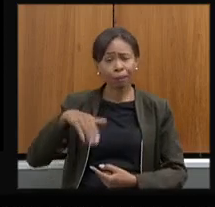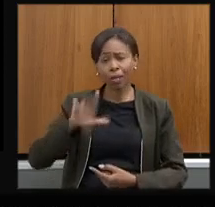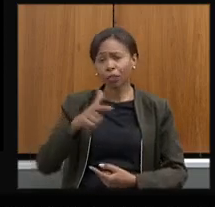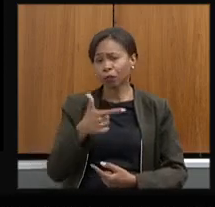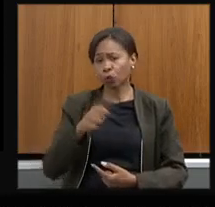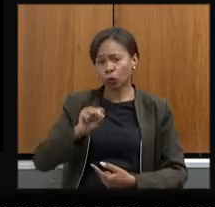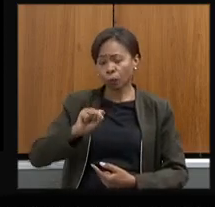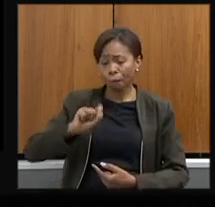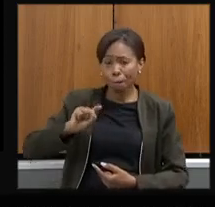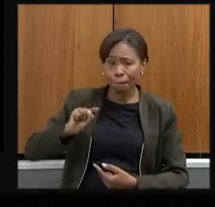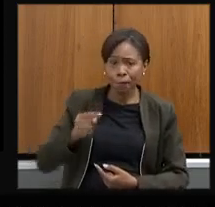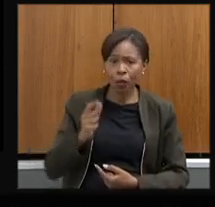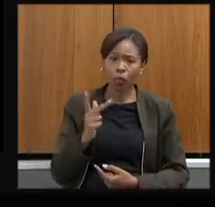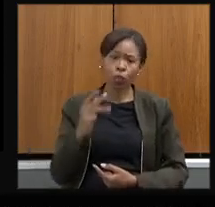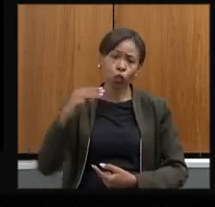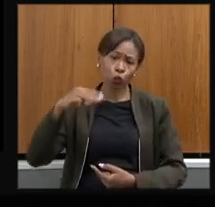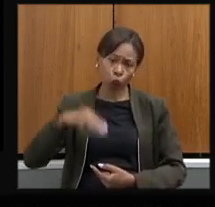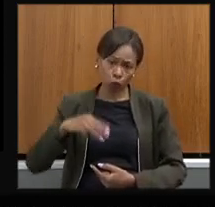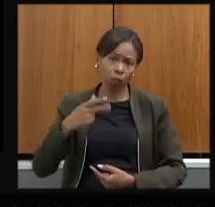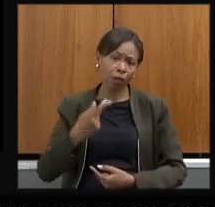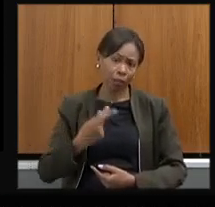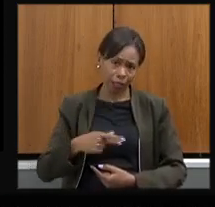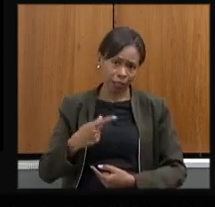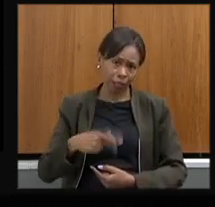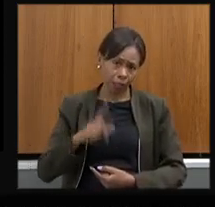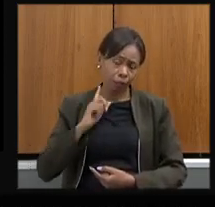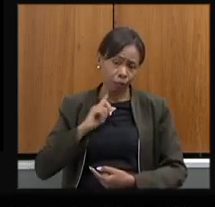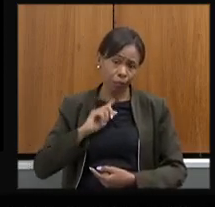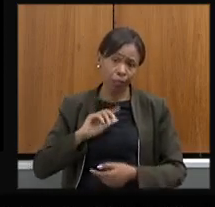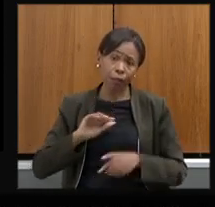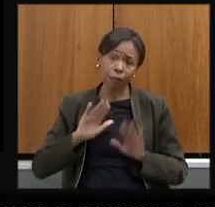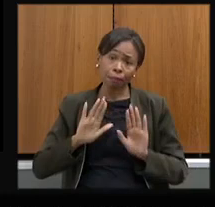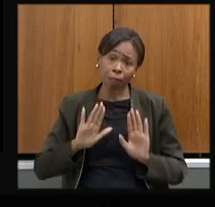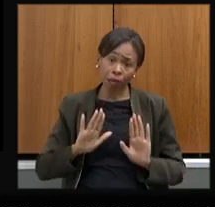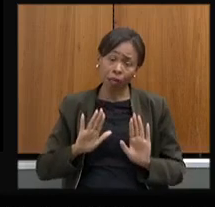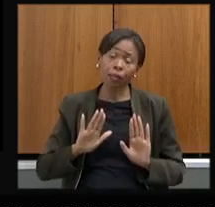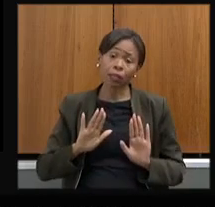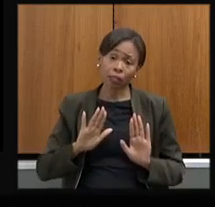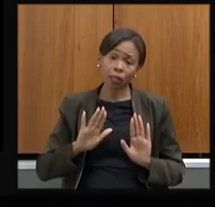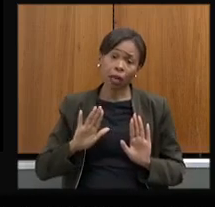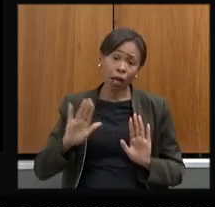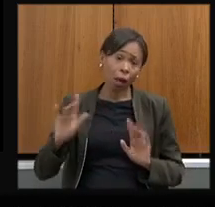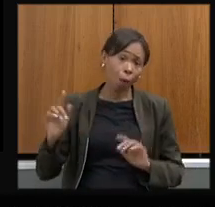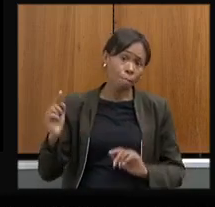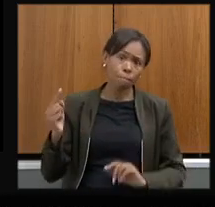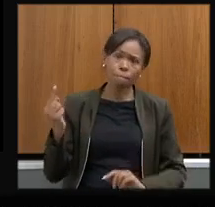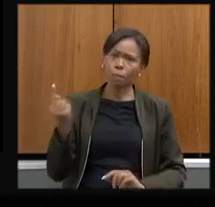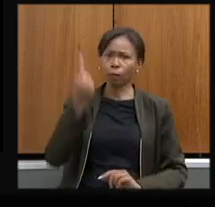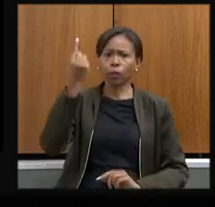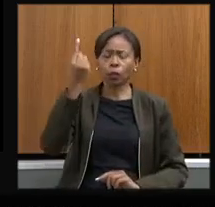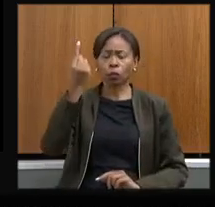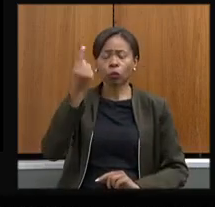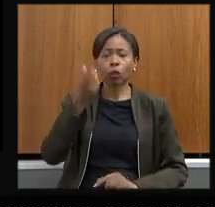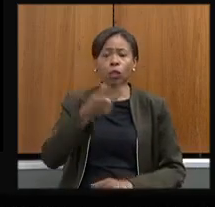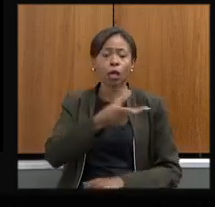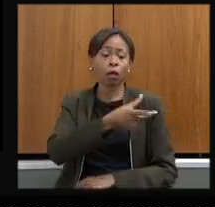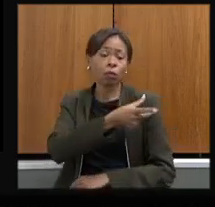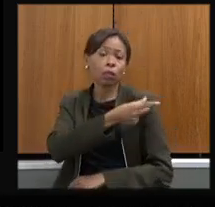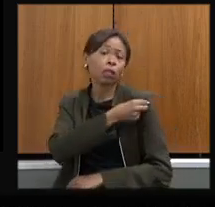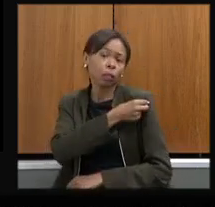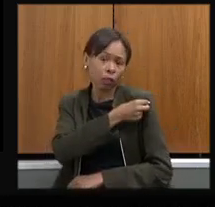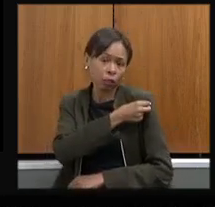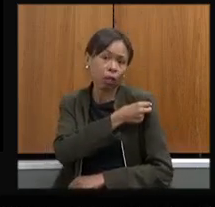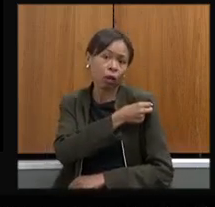km ainda assim é o estado que tem hoje né Nós estamos hoje no pódio da vacinação para